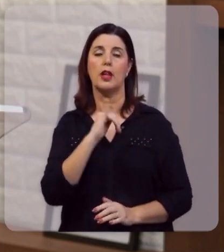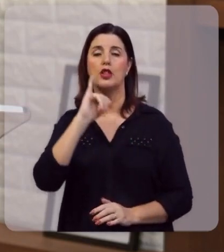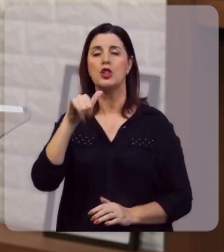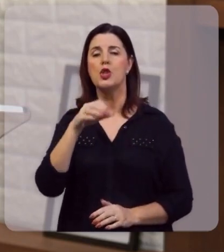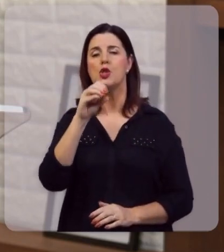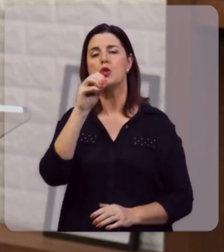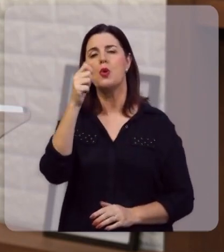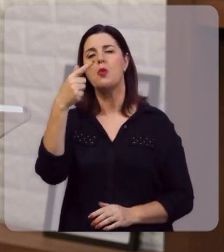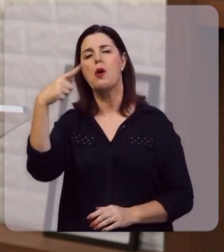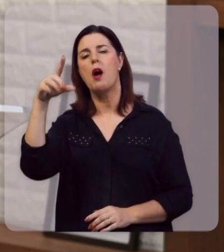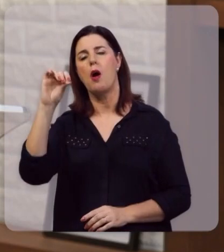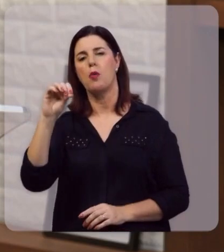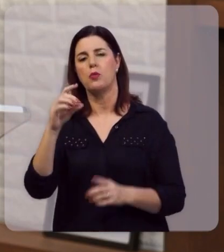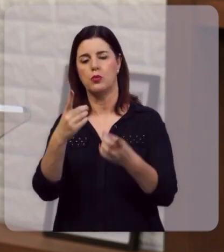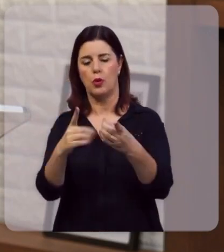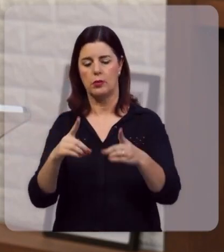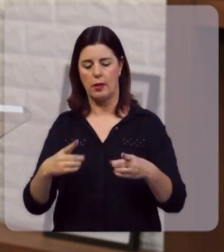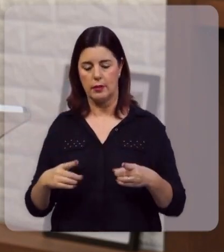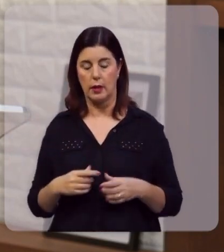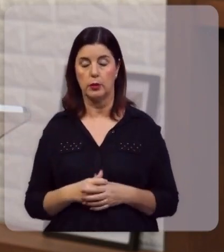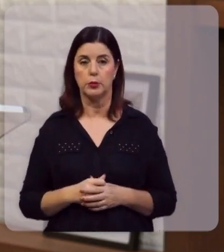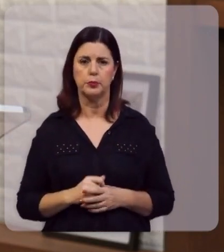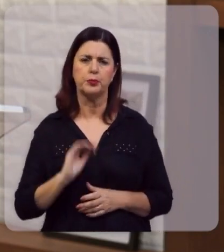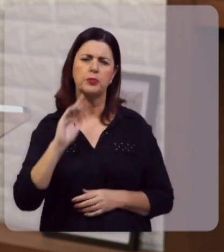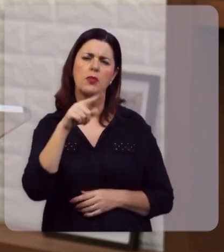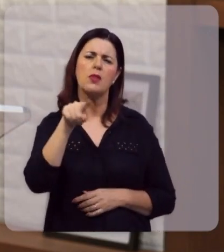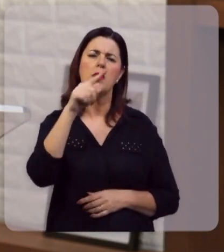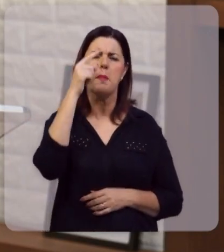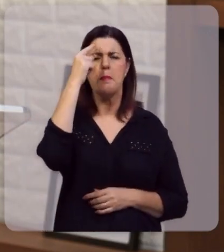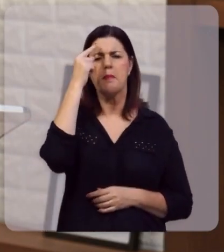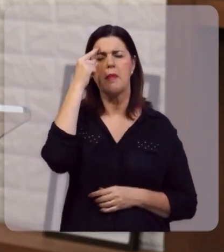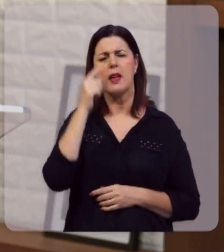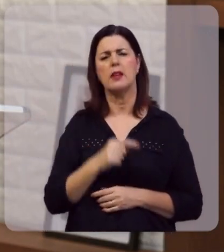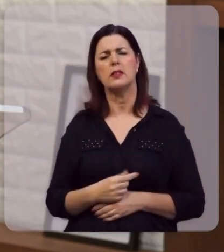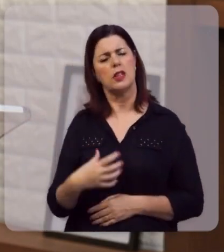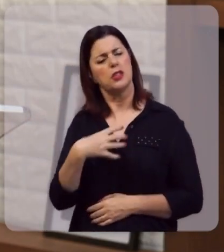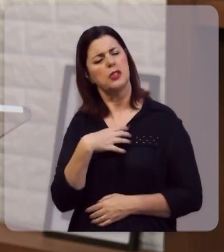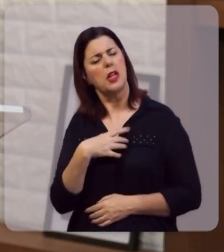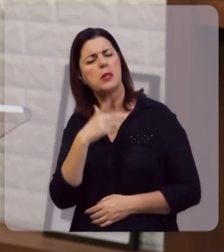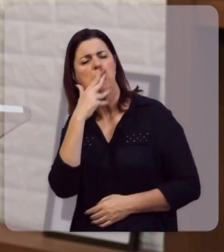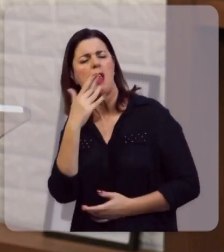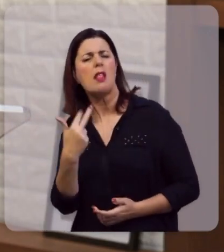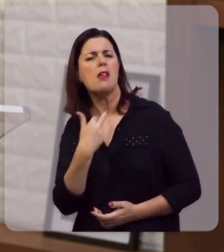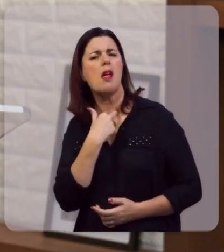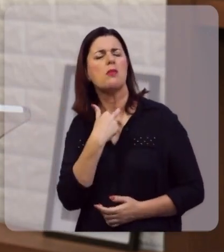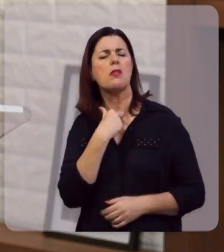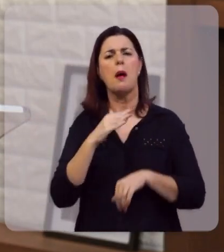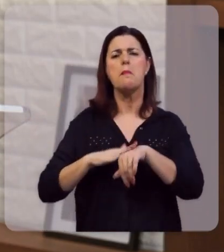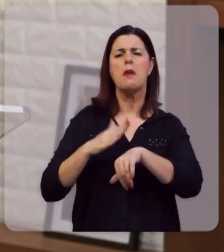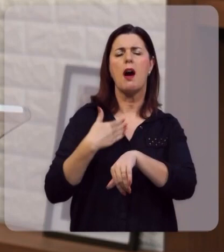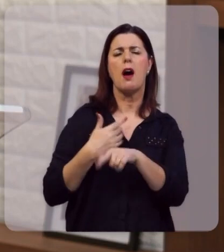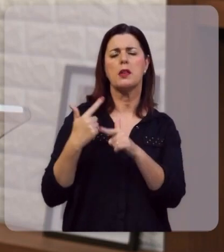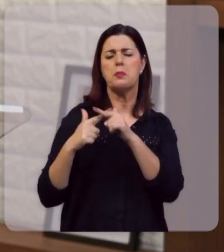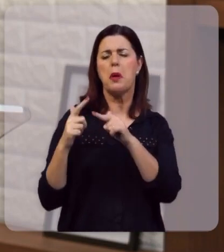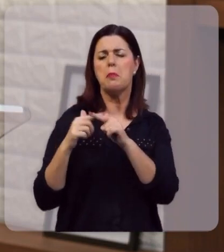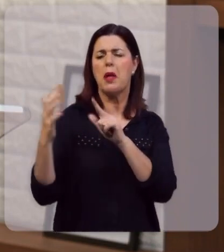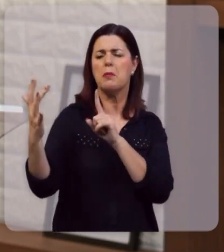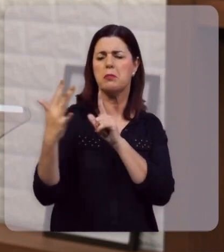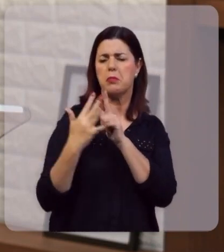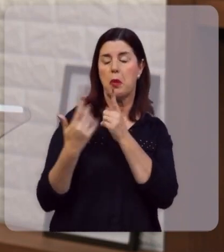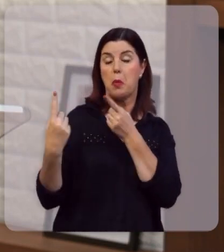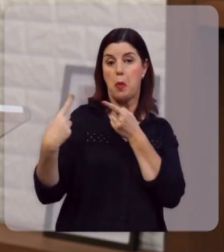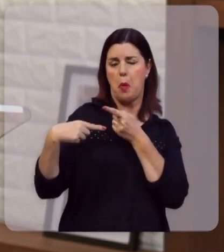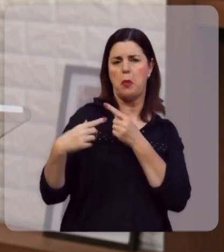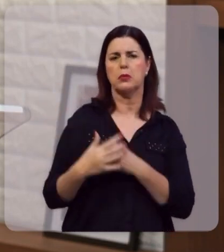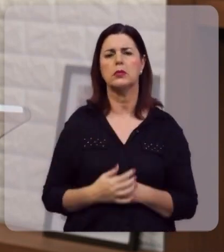Zacarias, no deserto. Quando você pensa que a situação é irremediável, quando a crise mostra sua